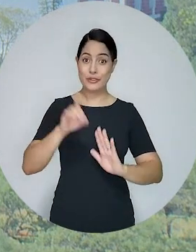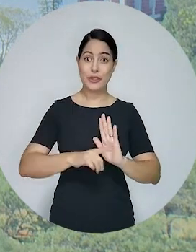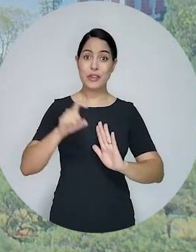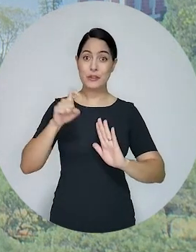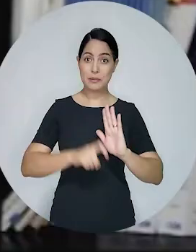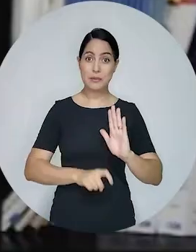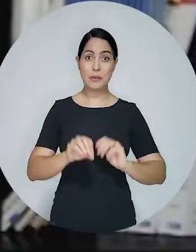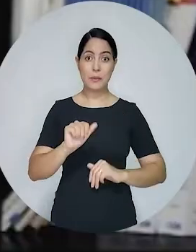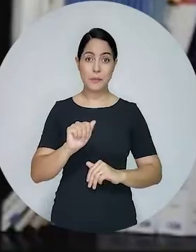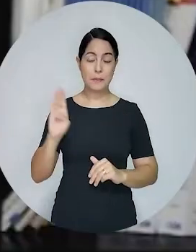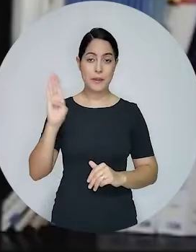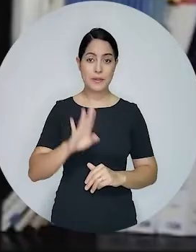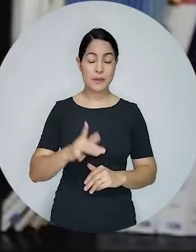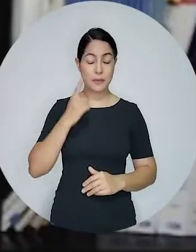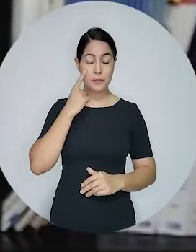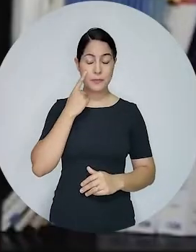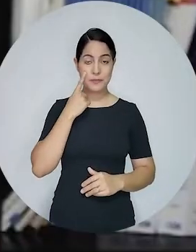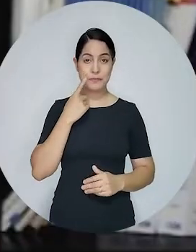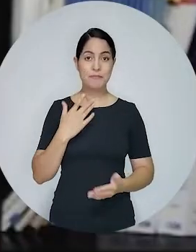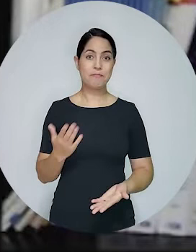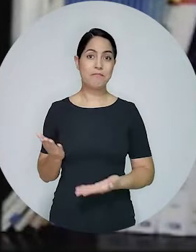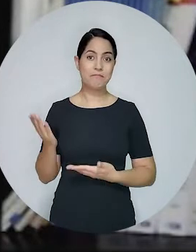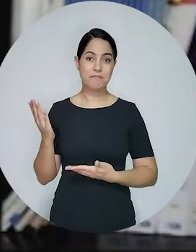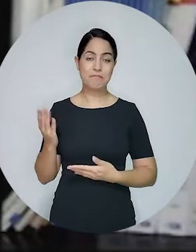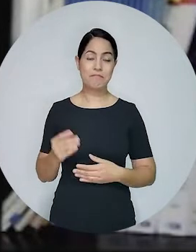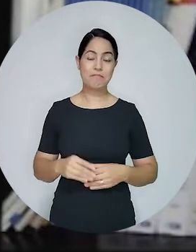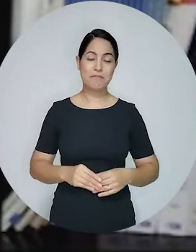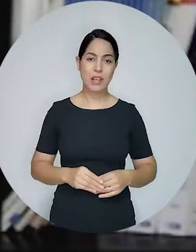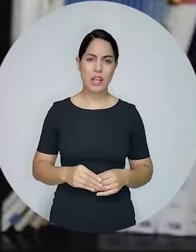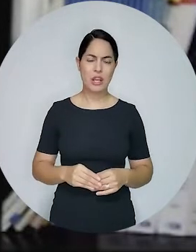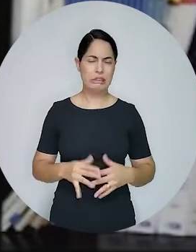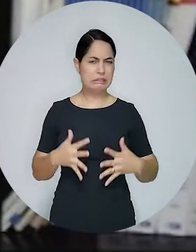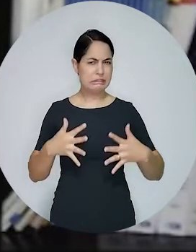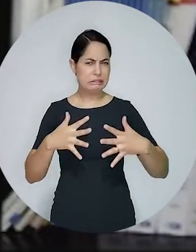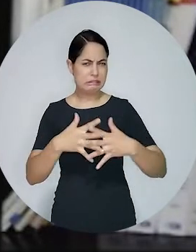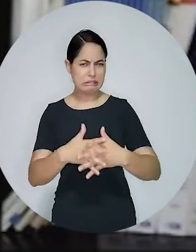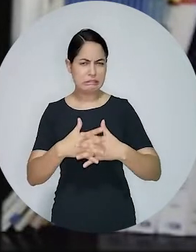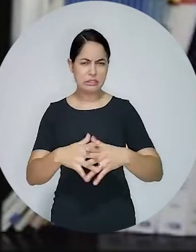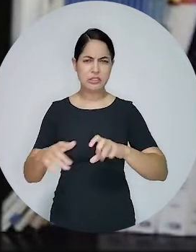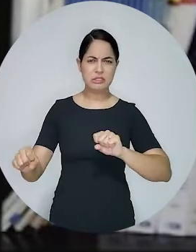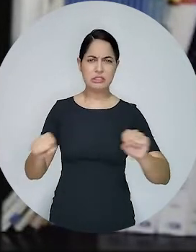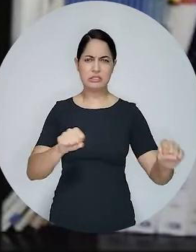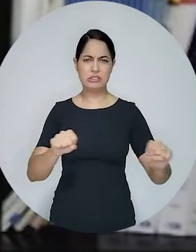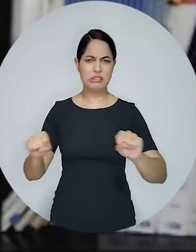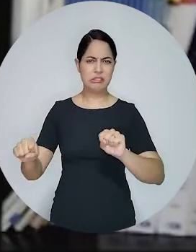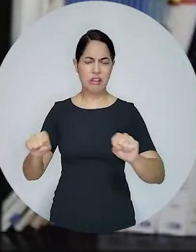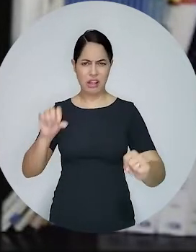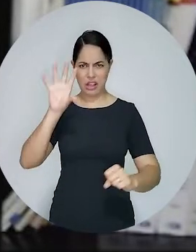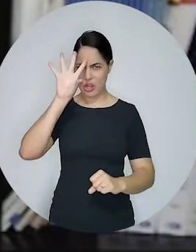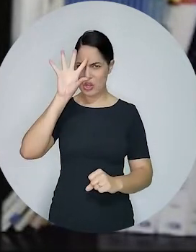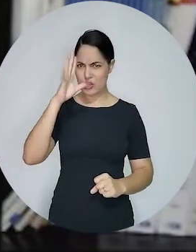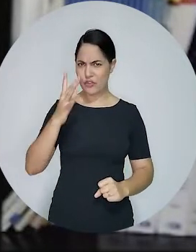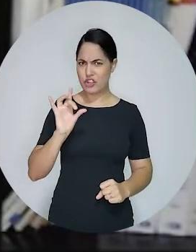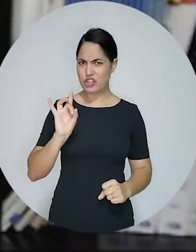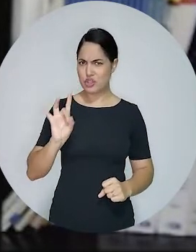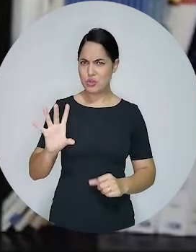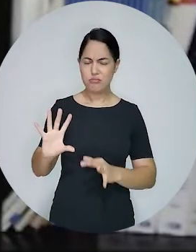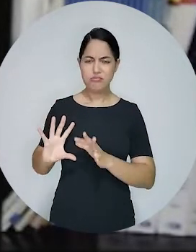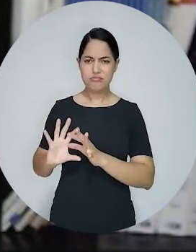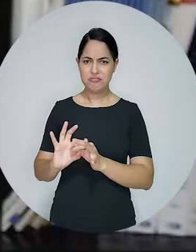Nacional. Muitos conflitos não se resolvem apenas dentro das